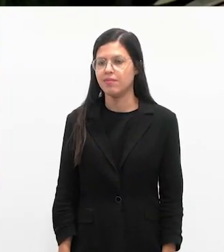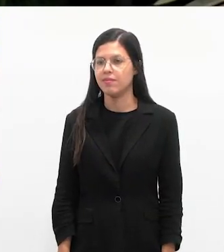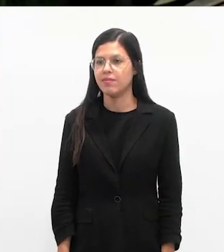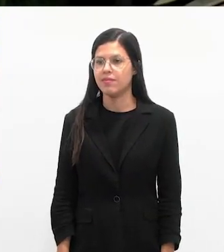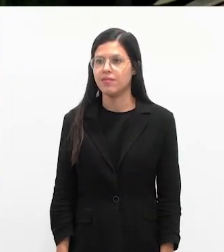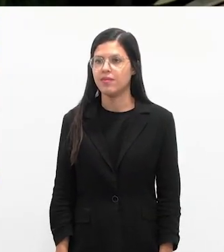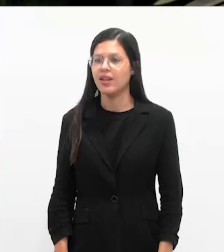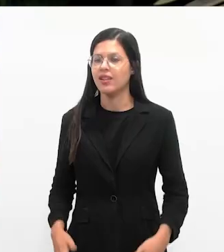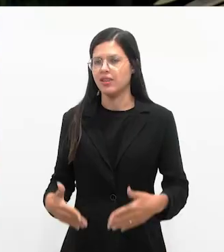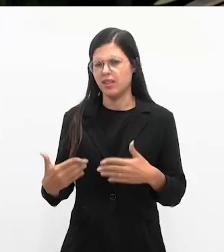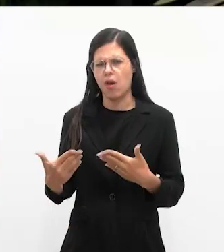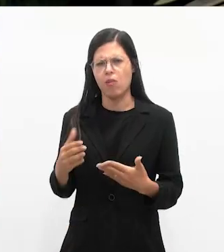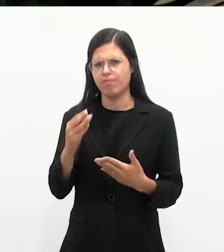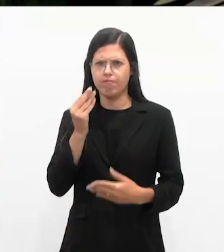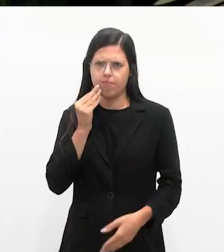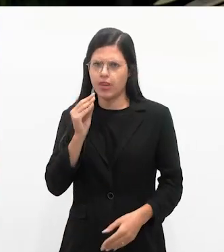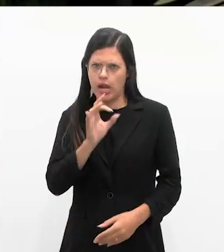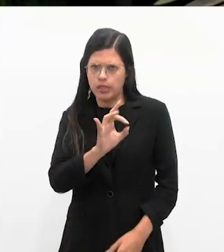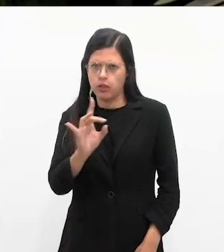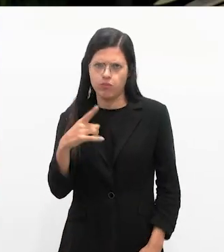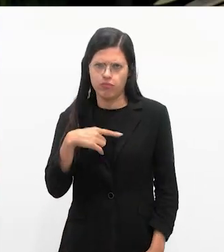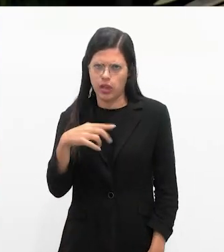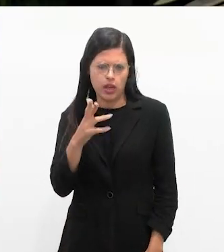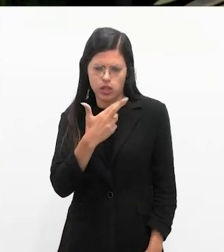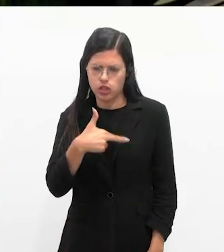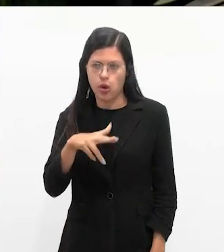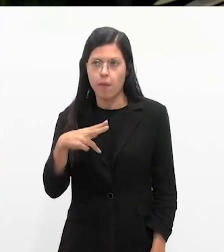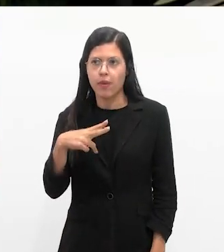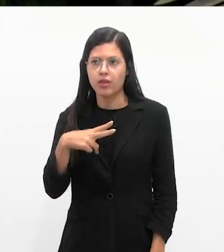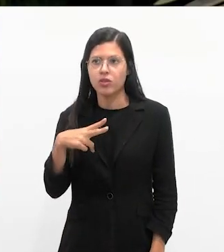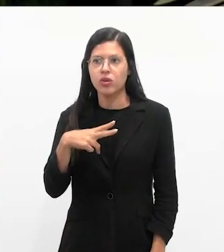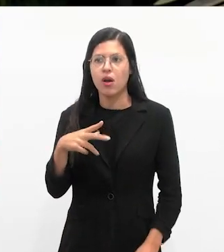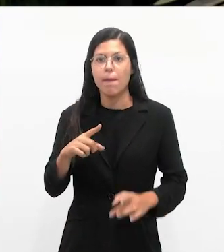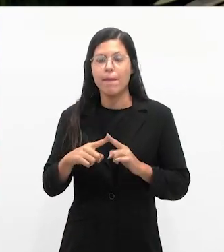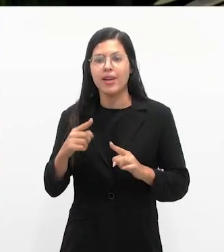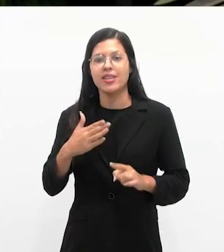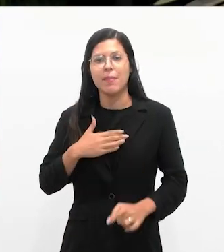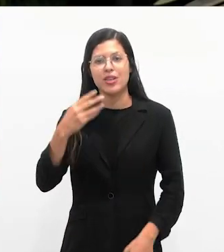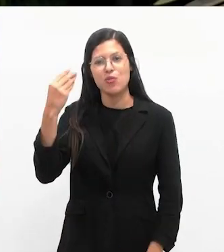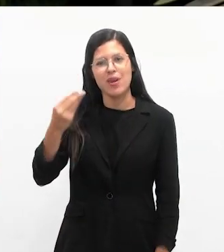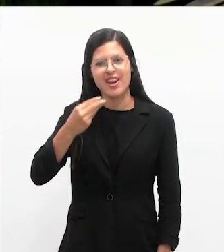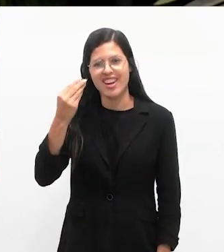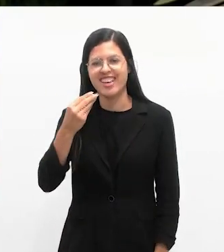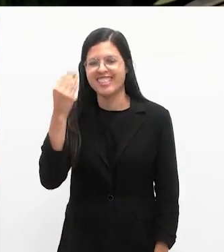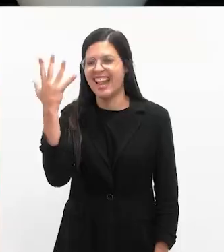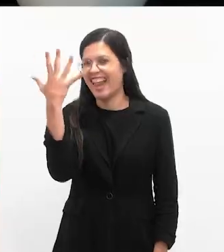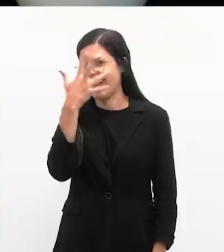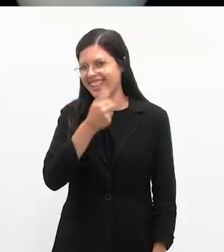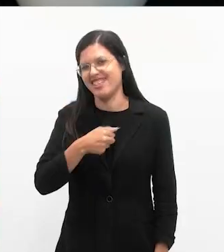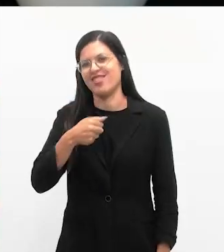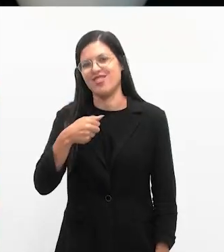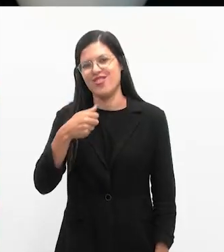Claro que cada um tem a sua religião, mas eu posso afirmar da minha própria experiência que é lindo ser católico.